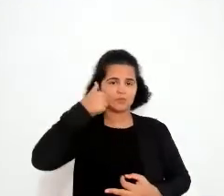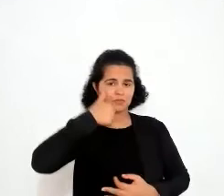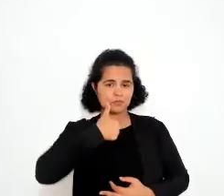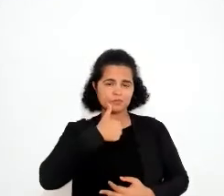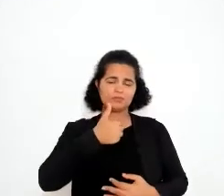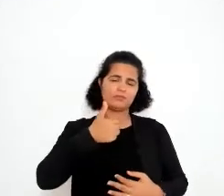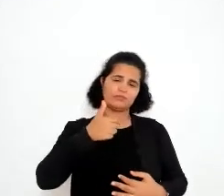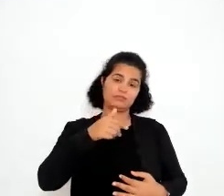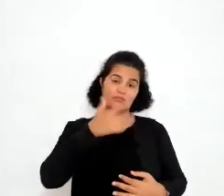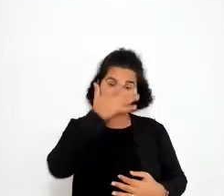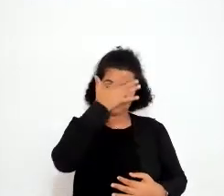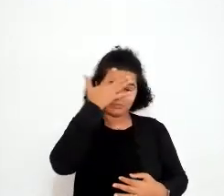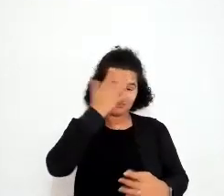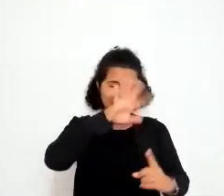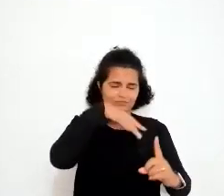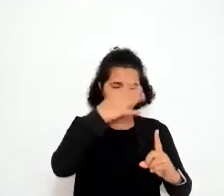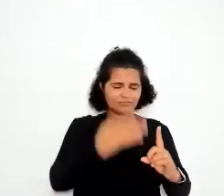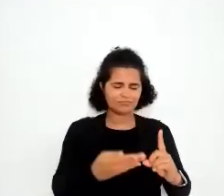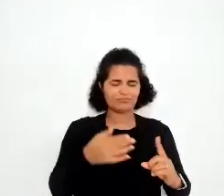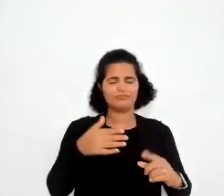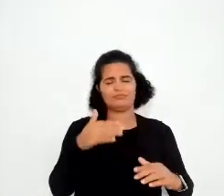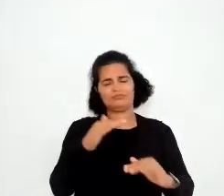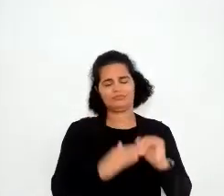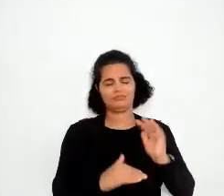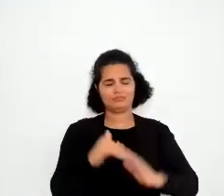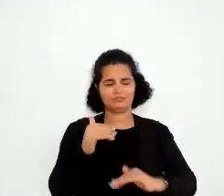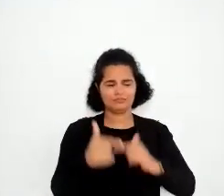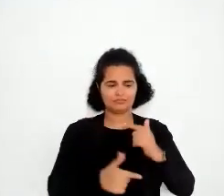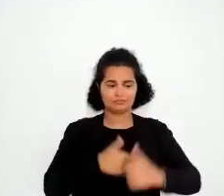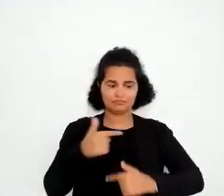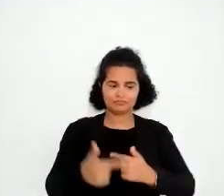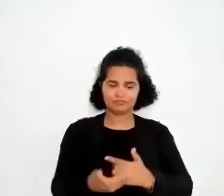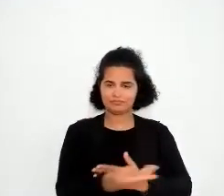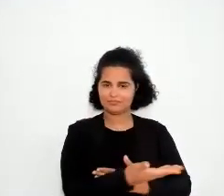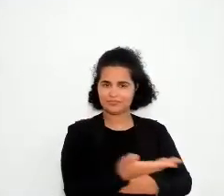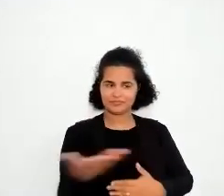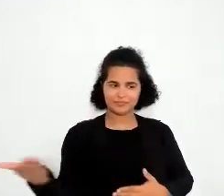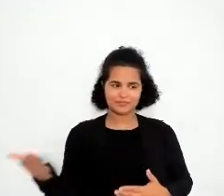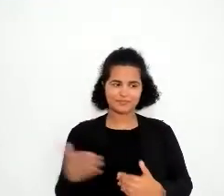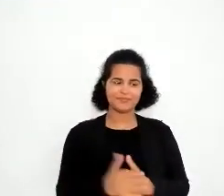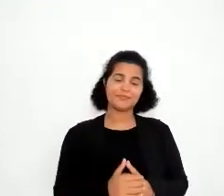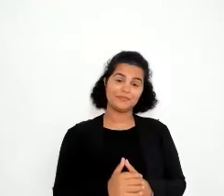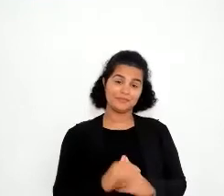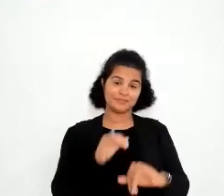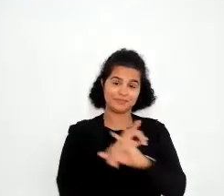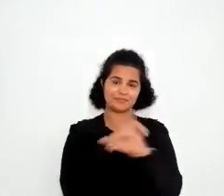homenageados, servidores e servidoras, e